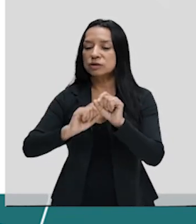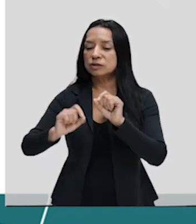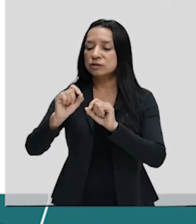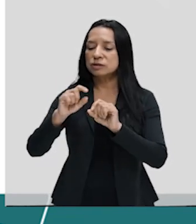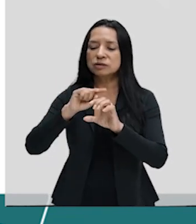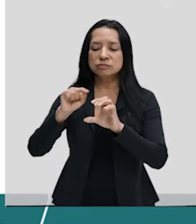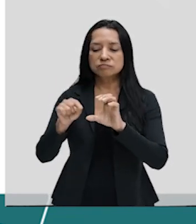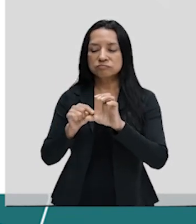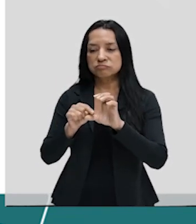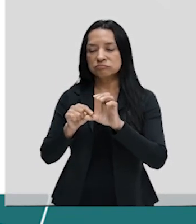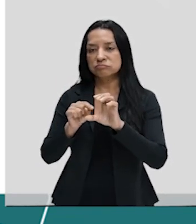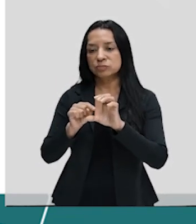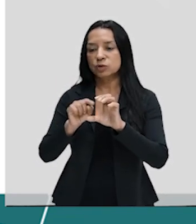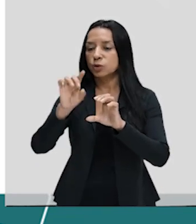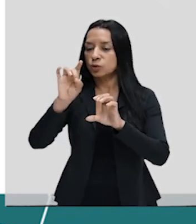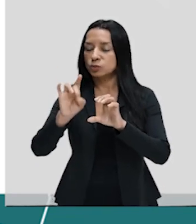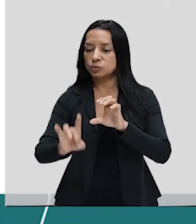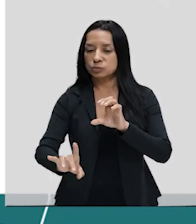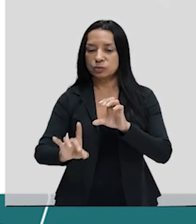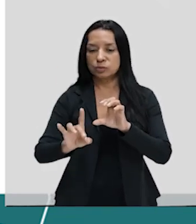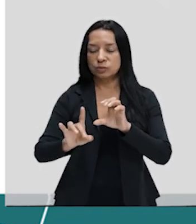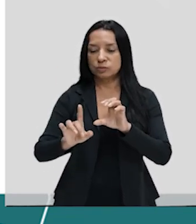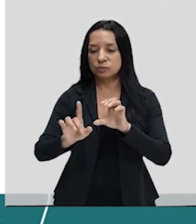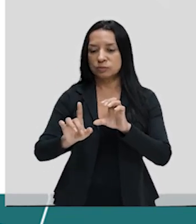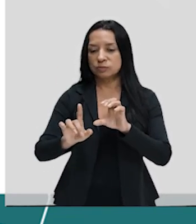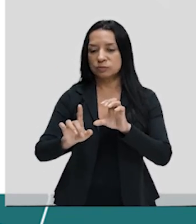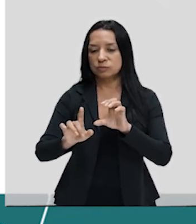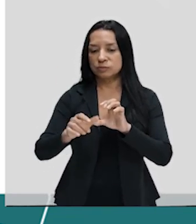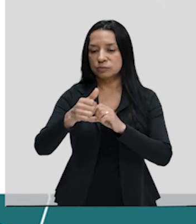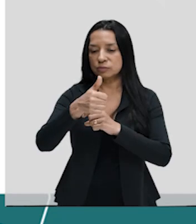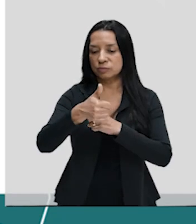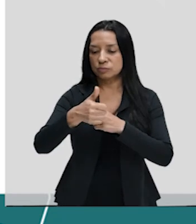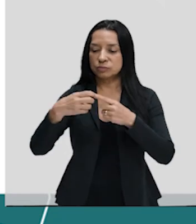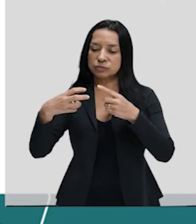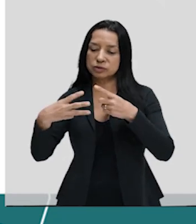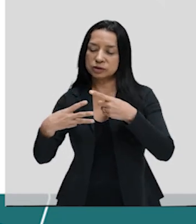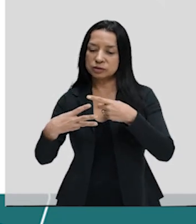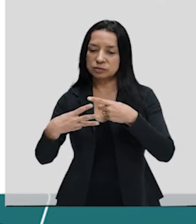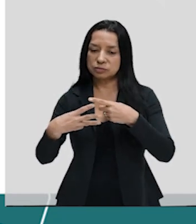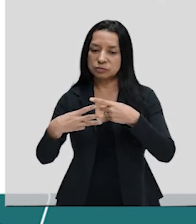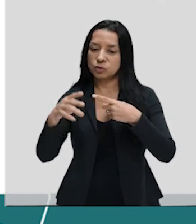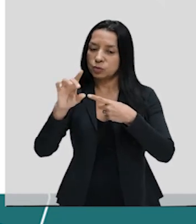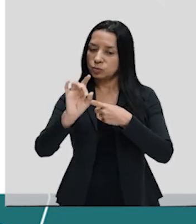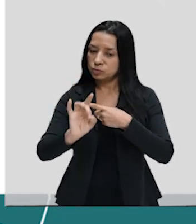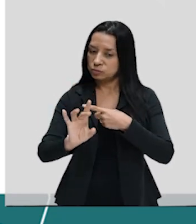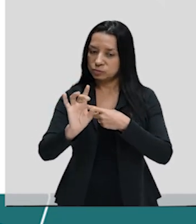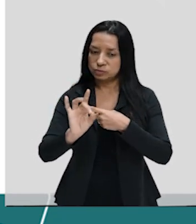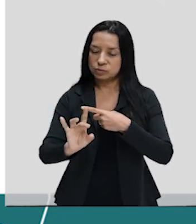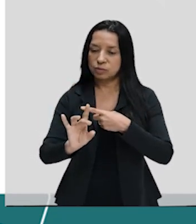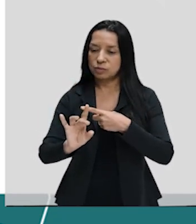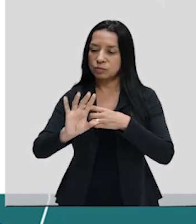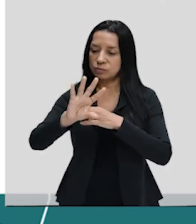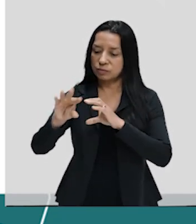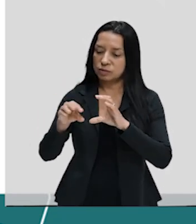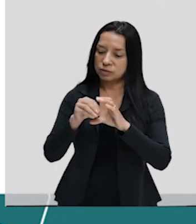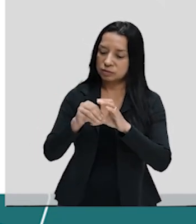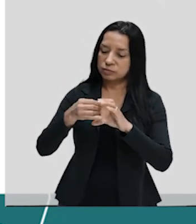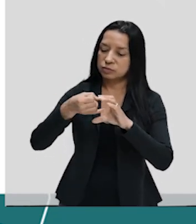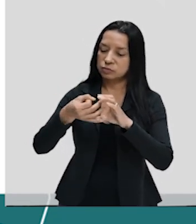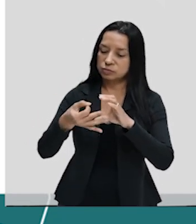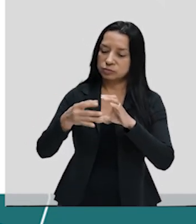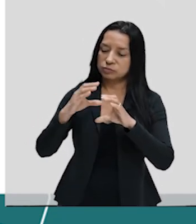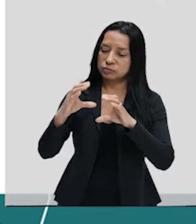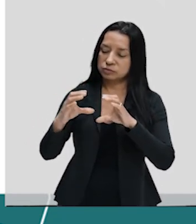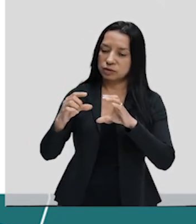quem é que não está? Somente o terço, né, um terço, somente esse elemento vai fazer parte do conjunto